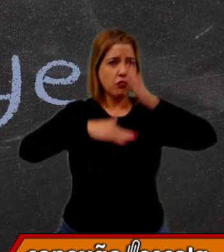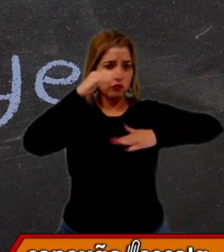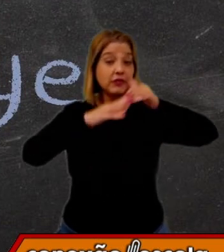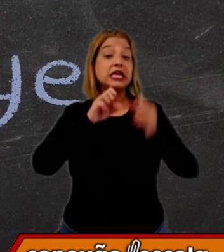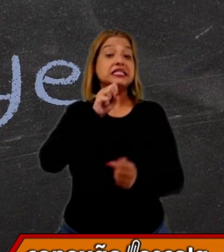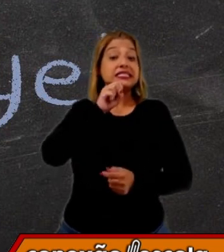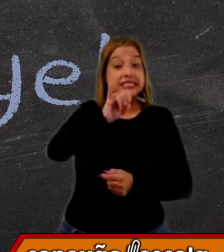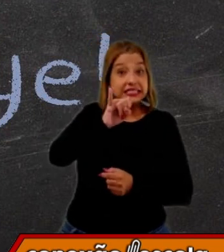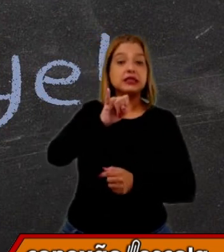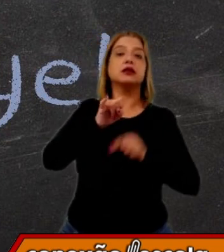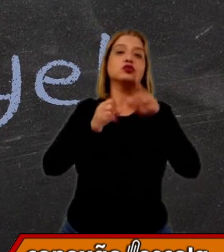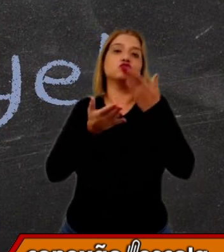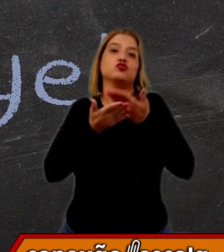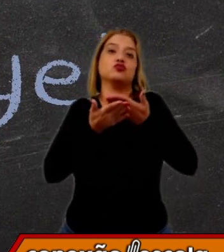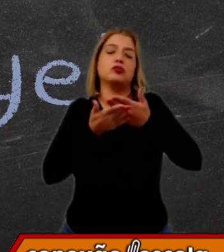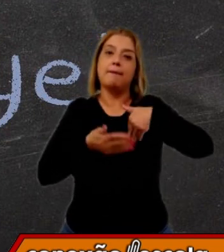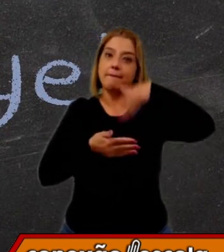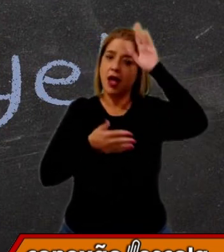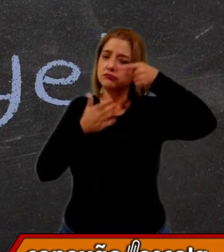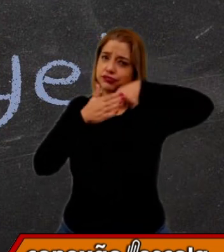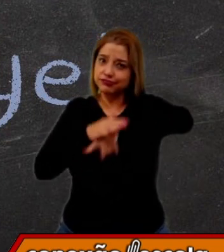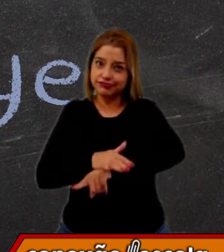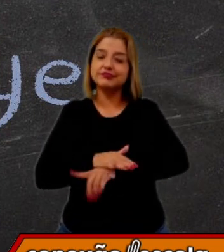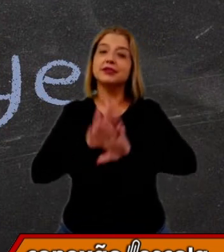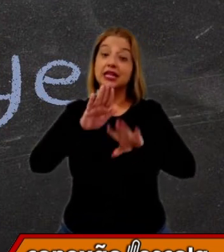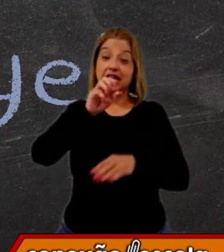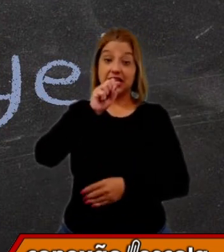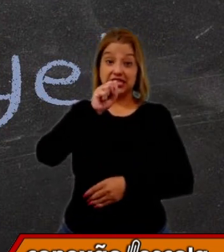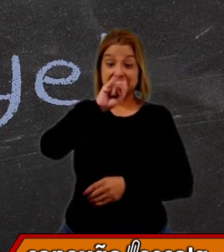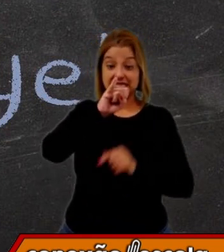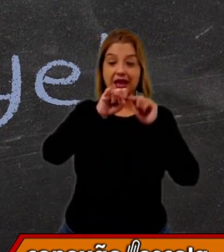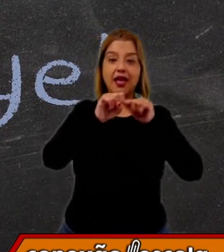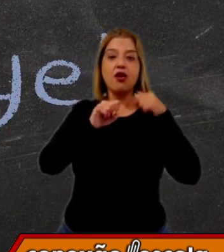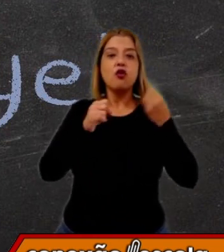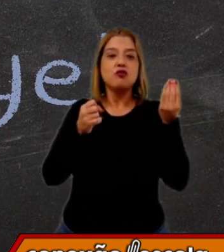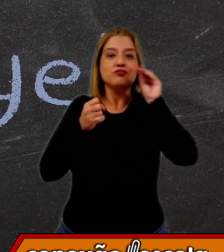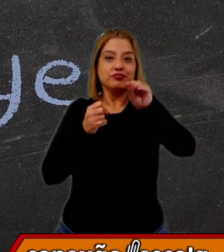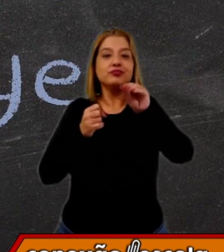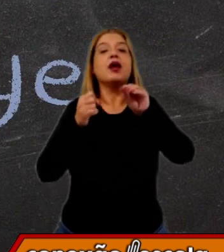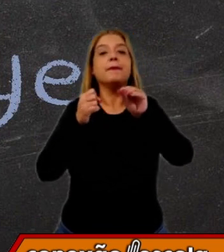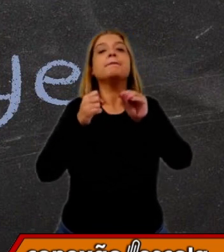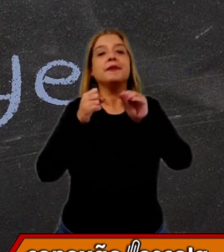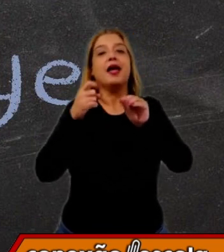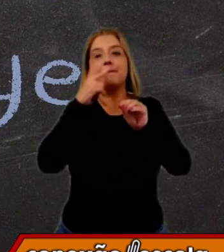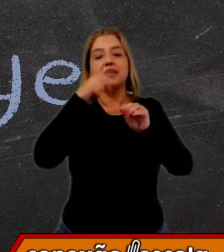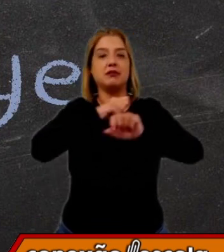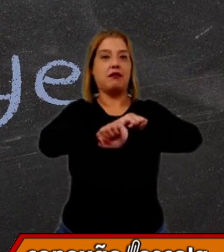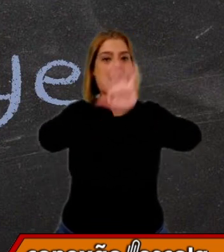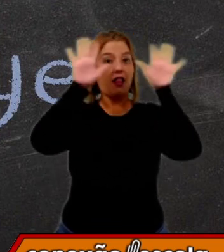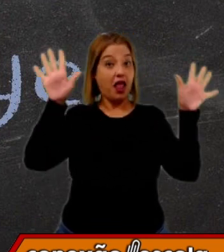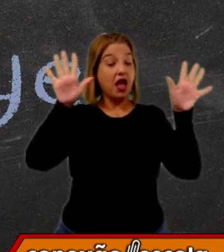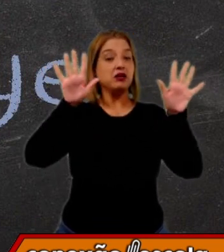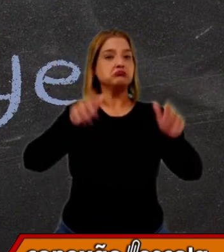estudar mais ou seja através do se que é esse conectivo Eu deixei o meu texto mais claro mais